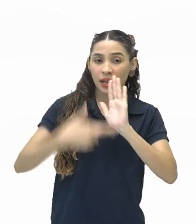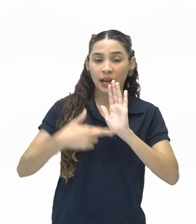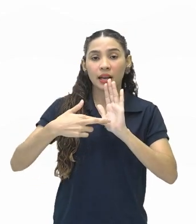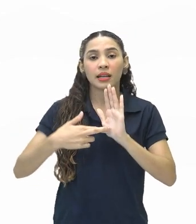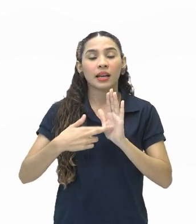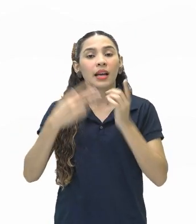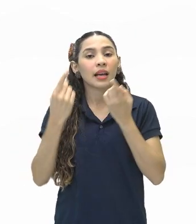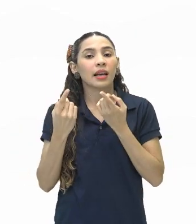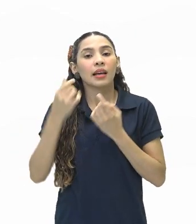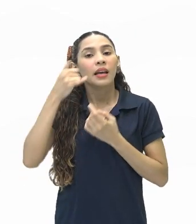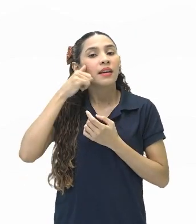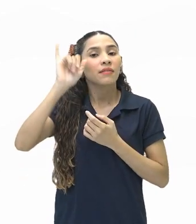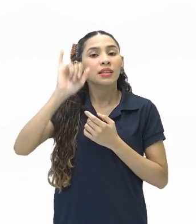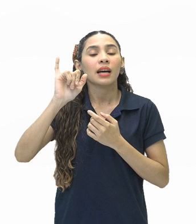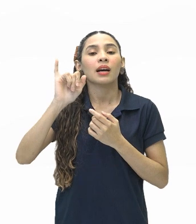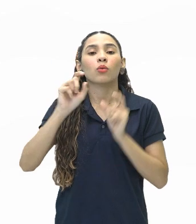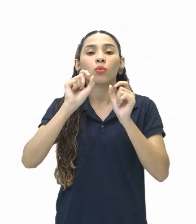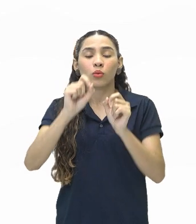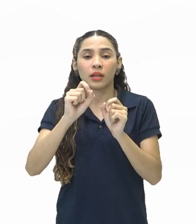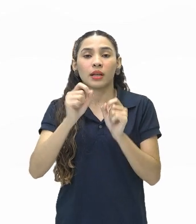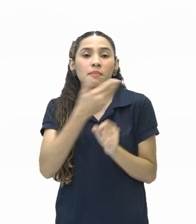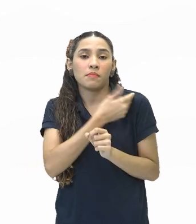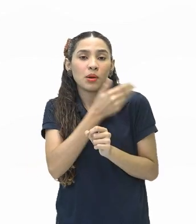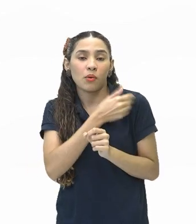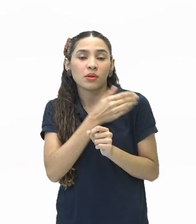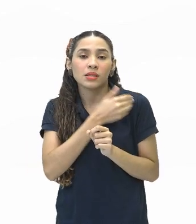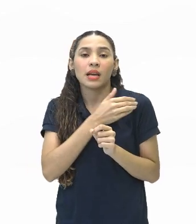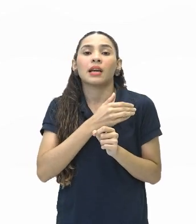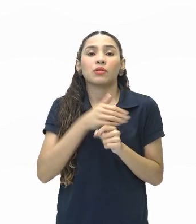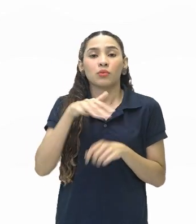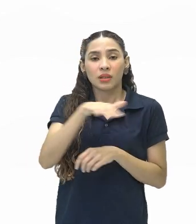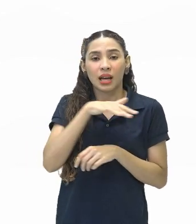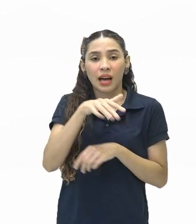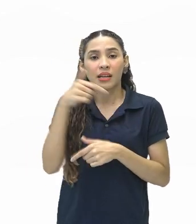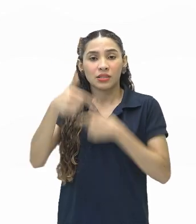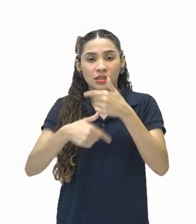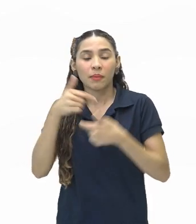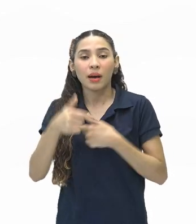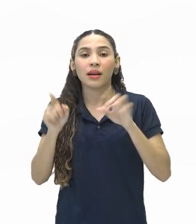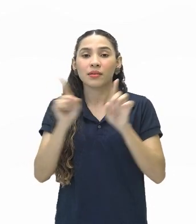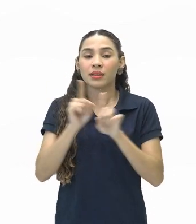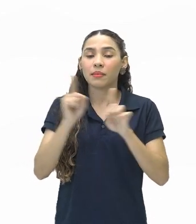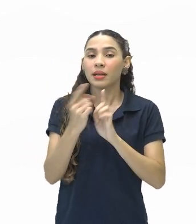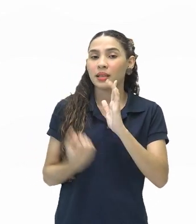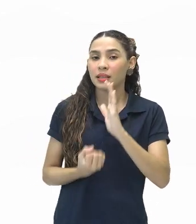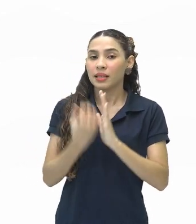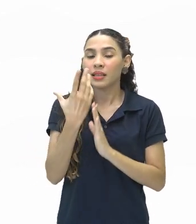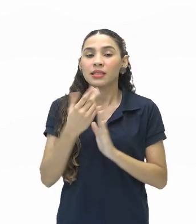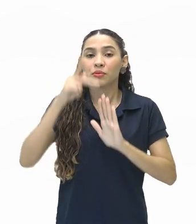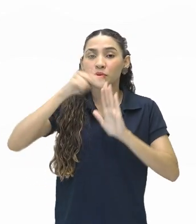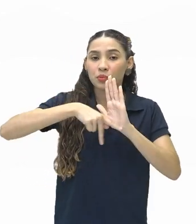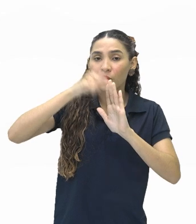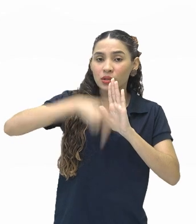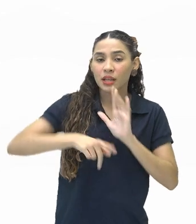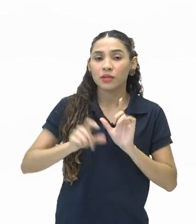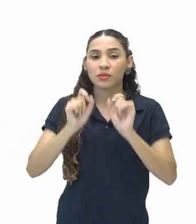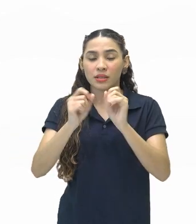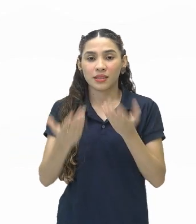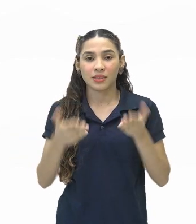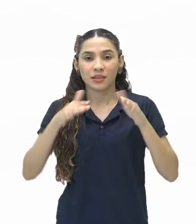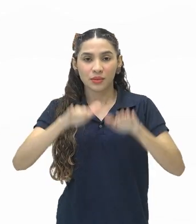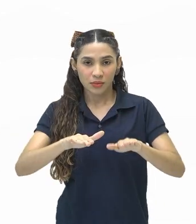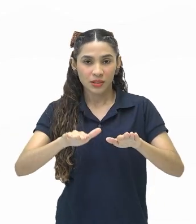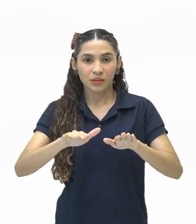para combater a discriminação racial no mercado de trabalho e a criação de programas de